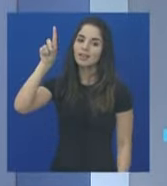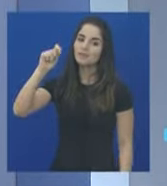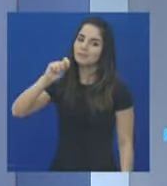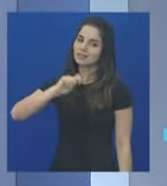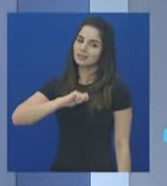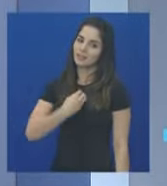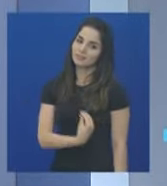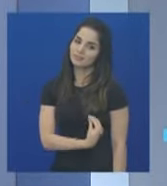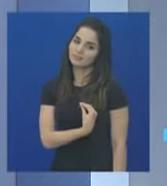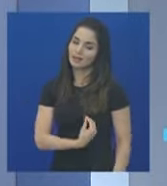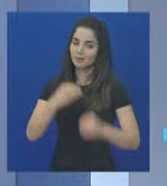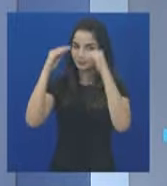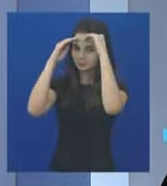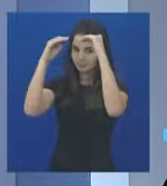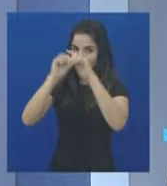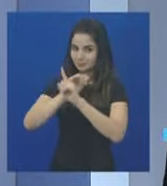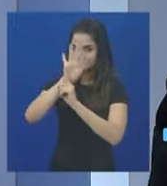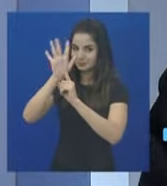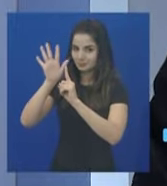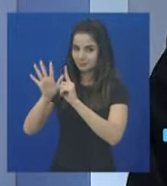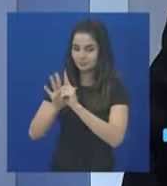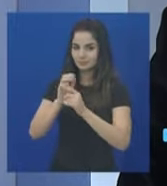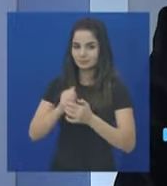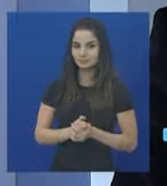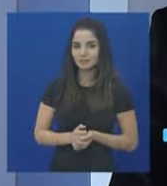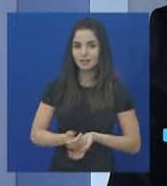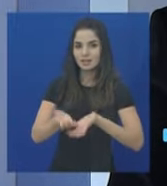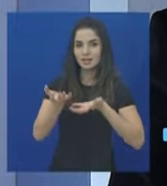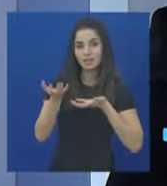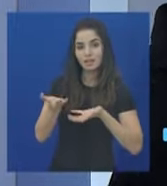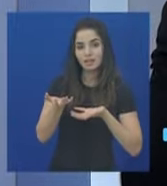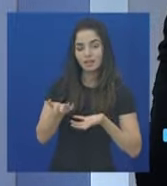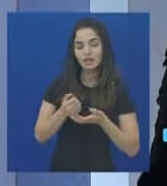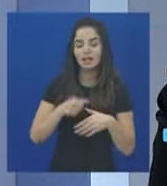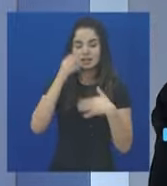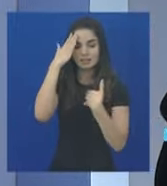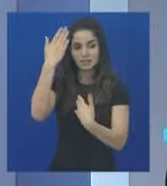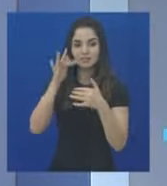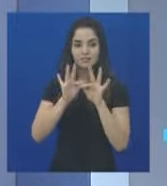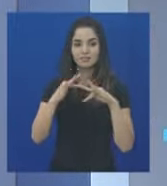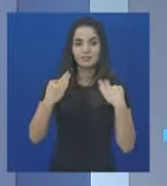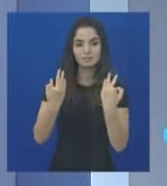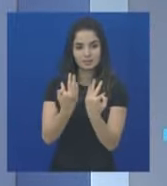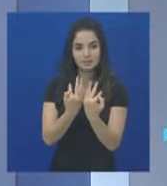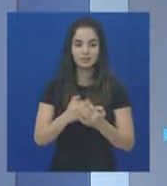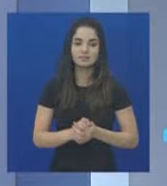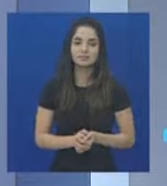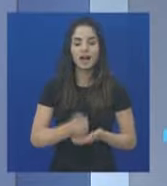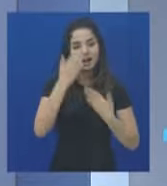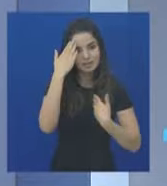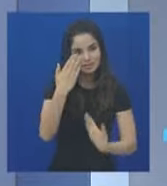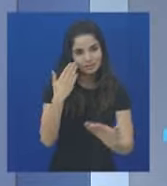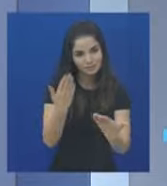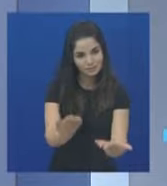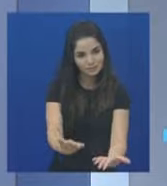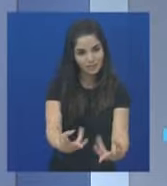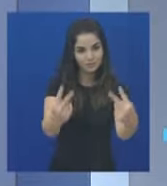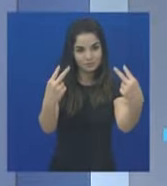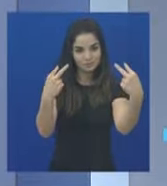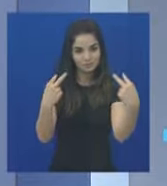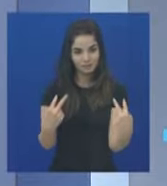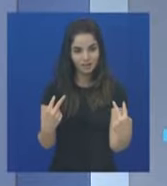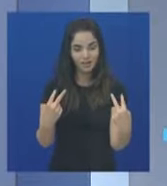ele toda a honra e toda a glória. Quero agradecer a minha família. Agradecer a você que está até agora ouvindo os